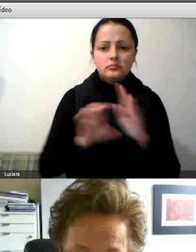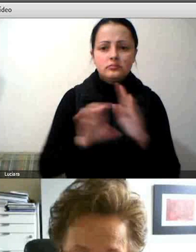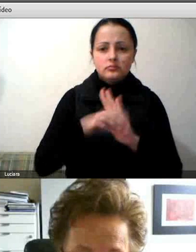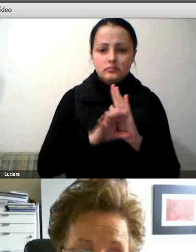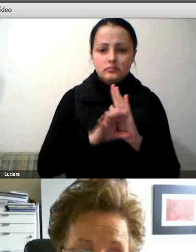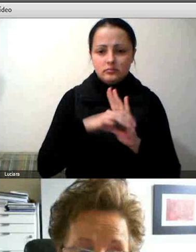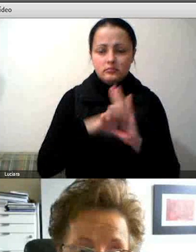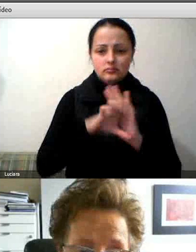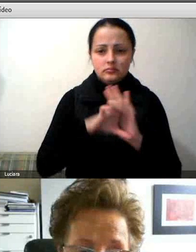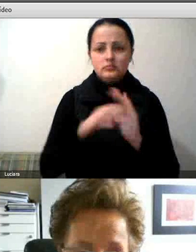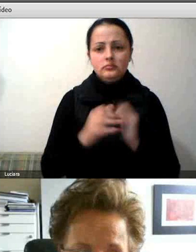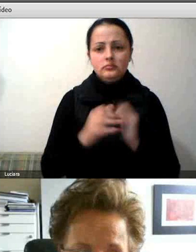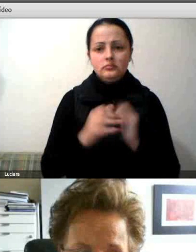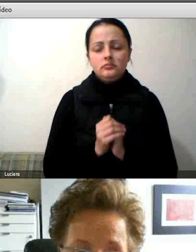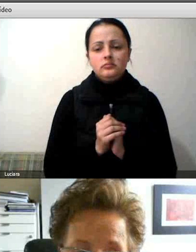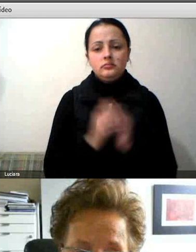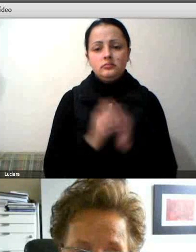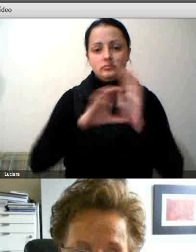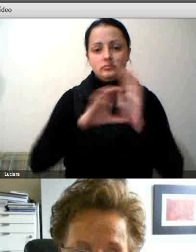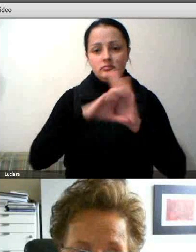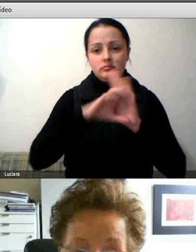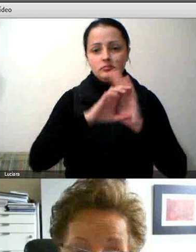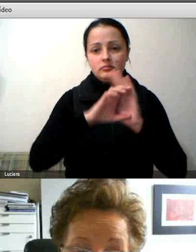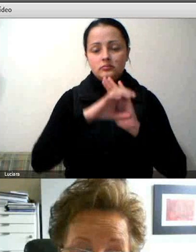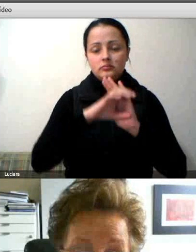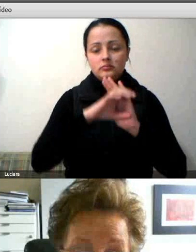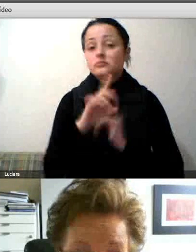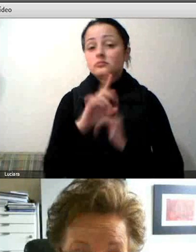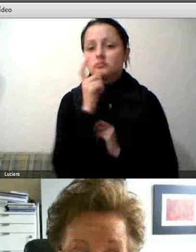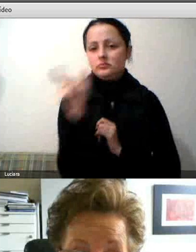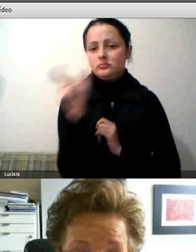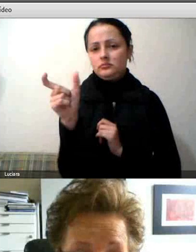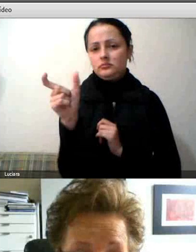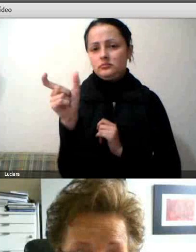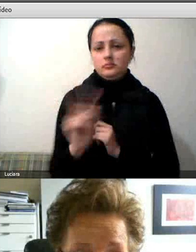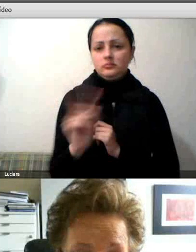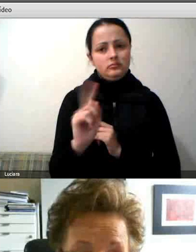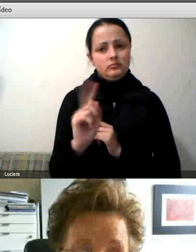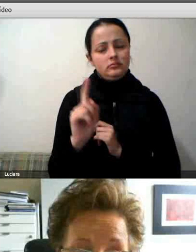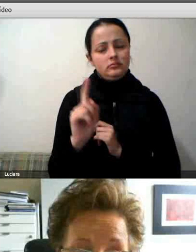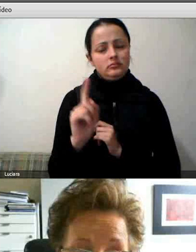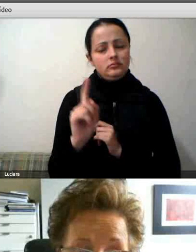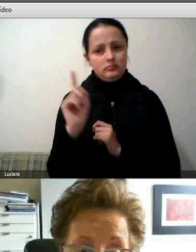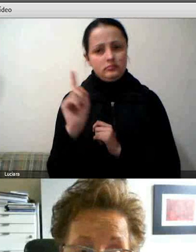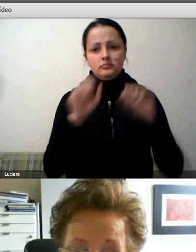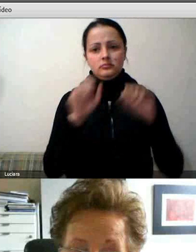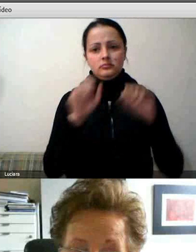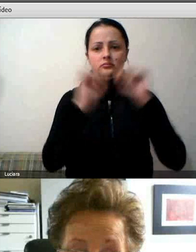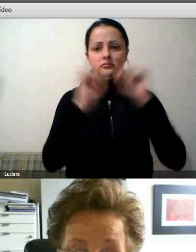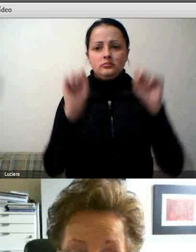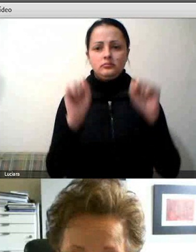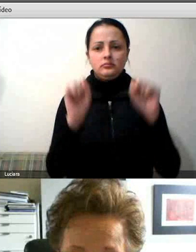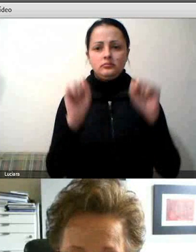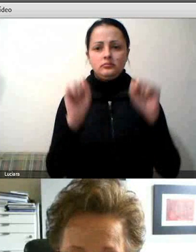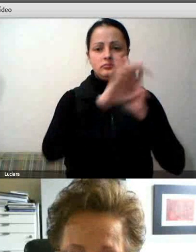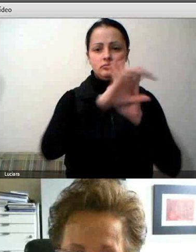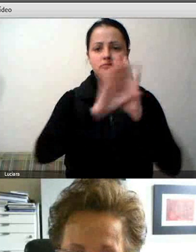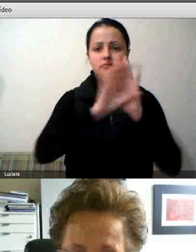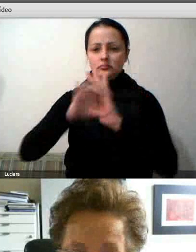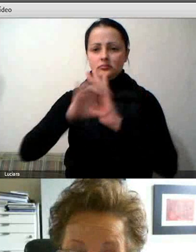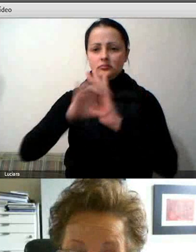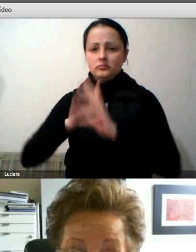exemplo. Nós temos que fazer uma construção continuada de sistemas conceituais. Por que